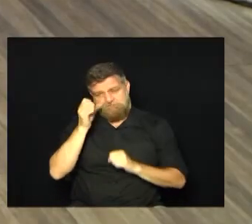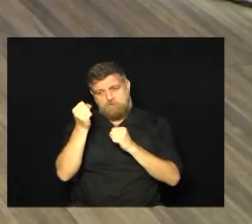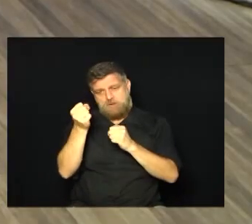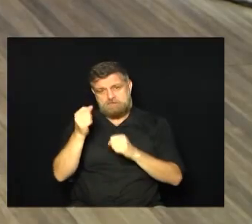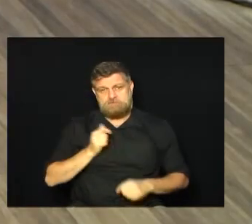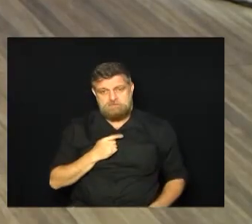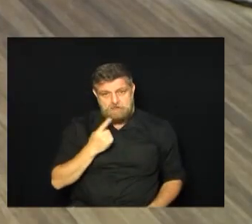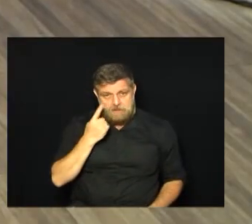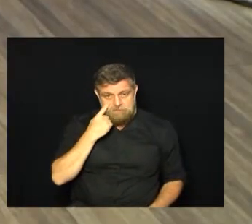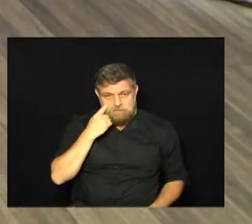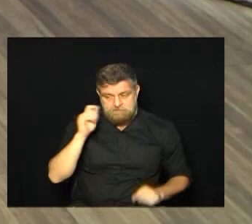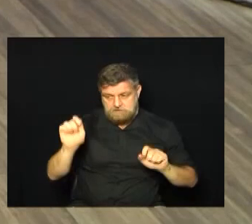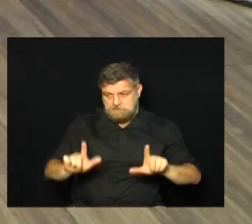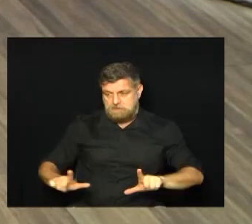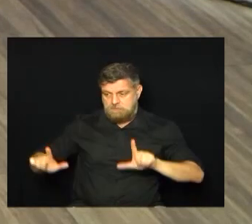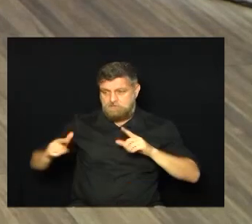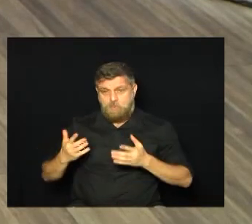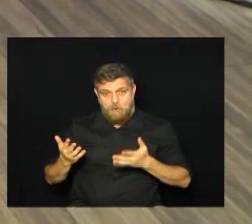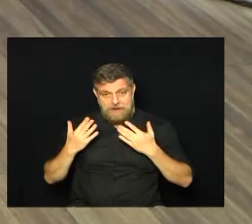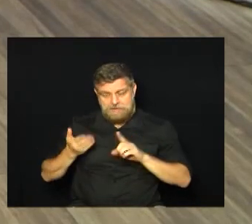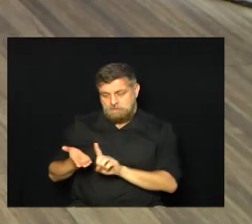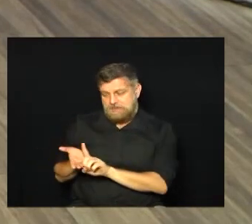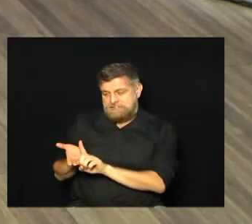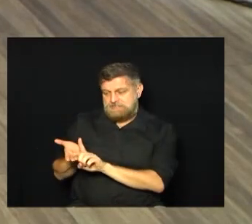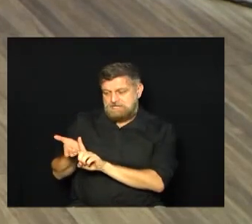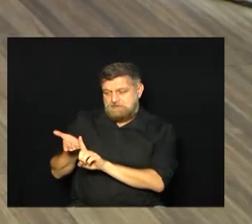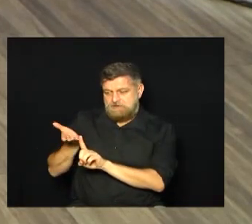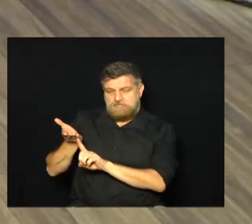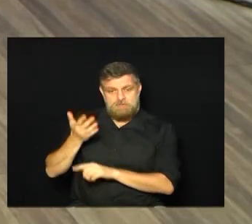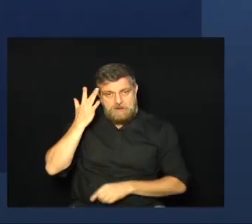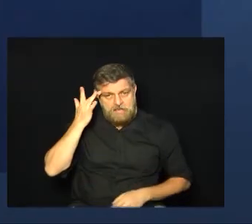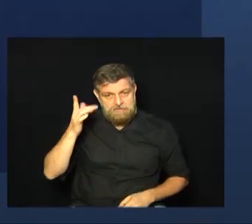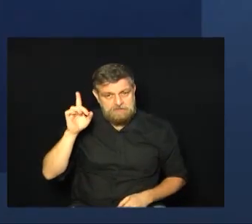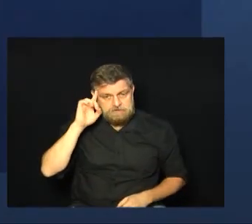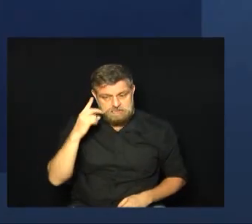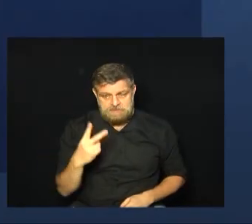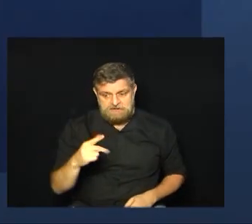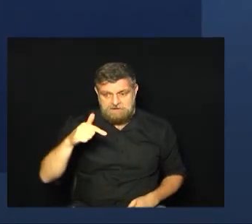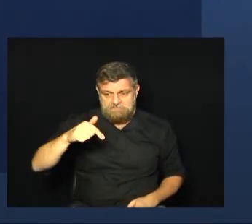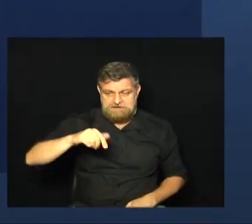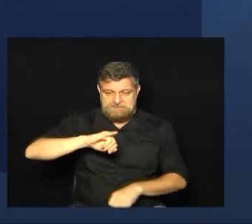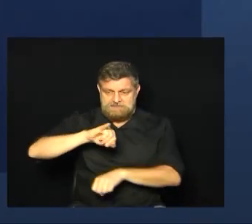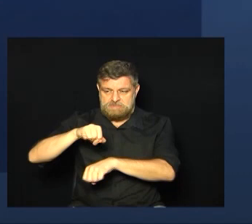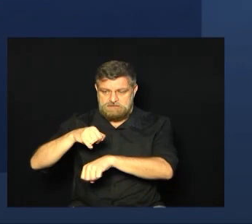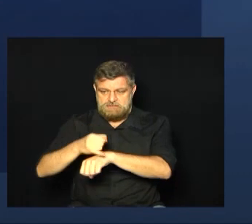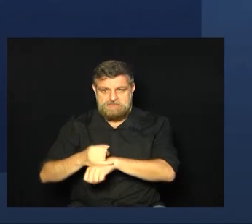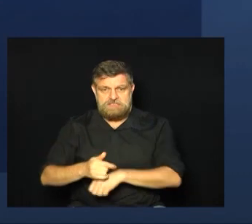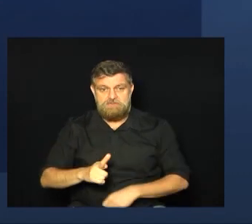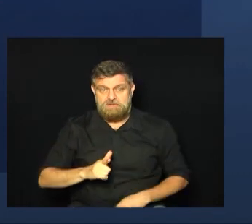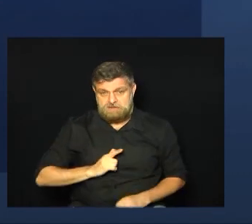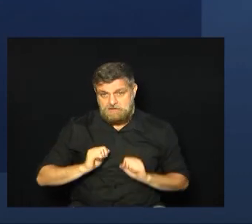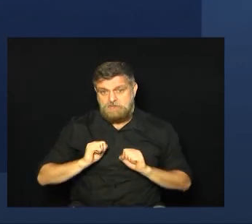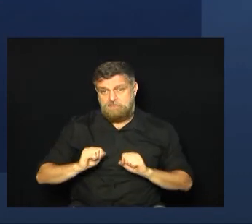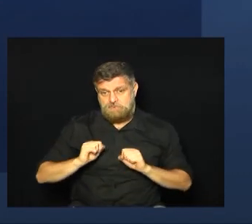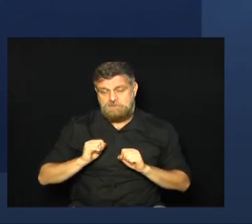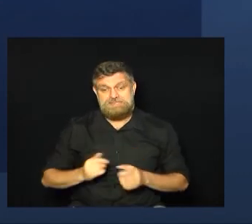às temperaturas, então, para esta quinta-feira. Elas já estão aqui na minha tela. Amanhã, 27 de janeiro, a gente ainda tem uma condição